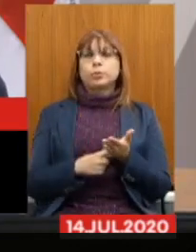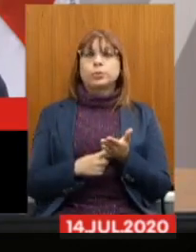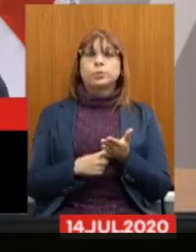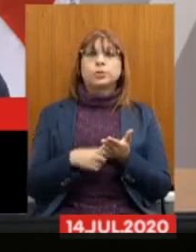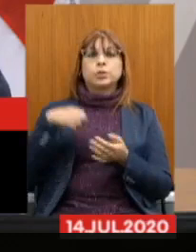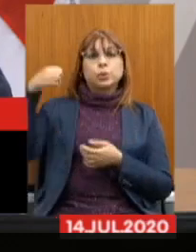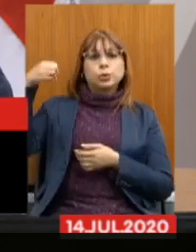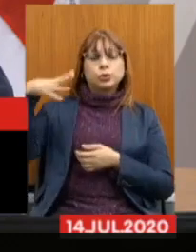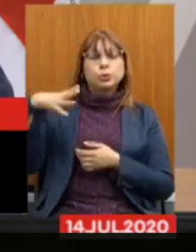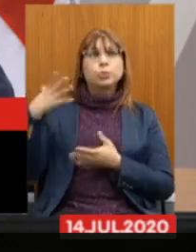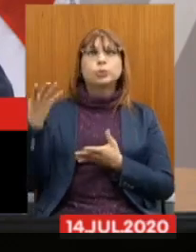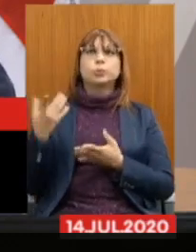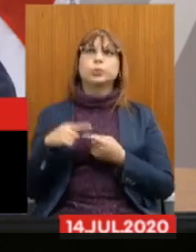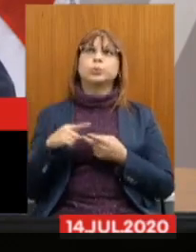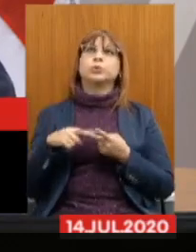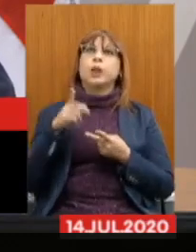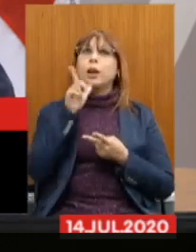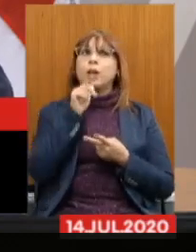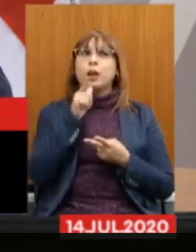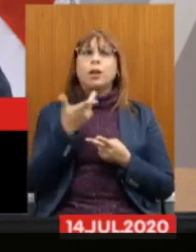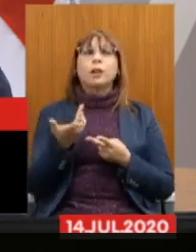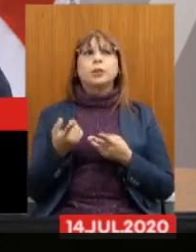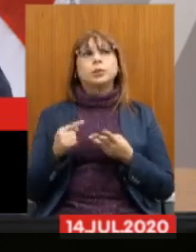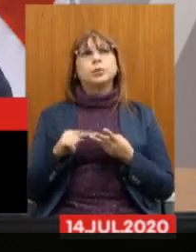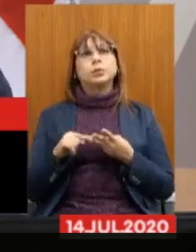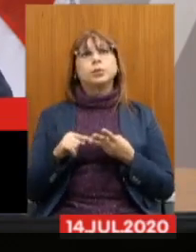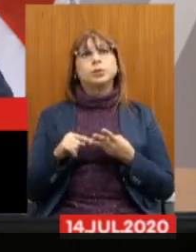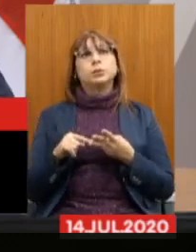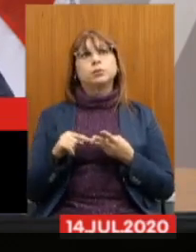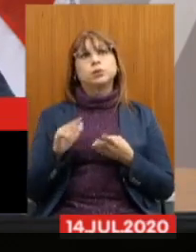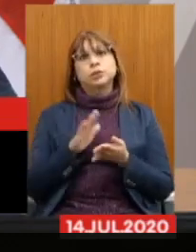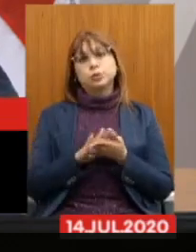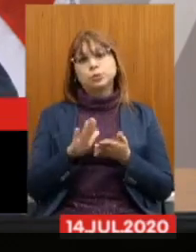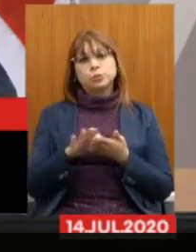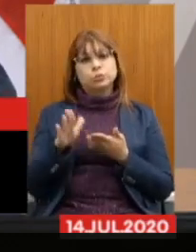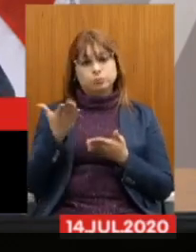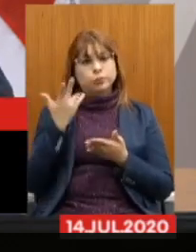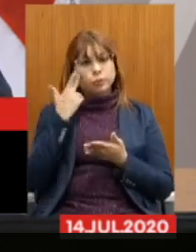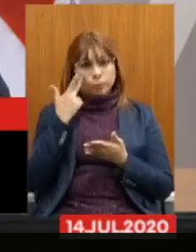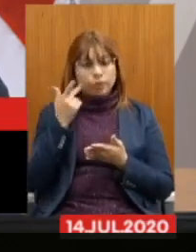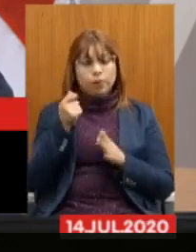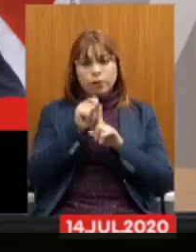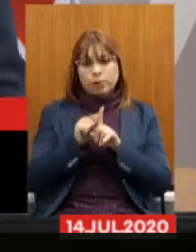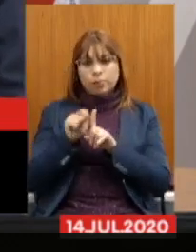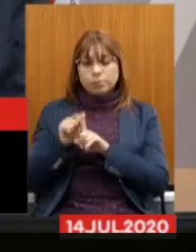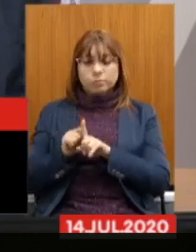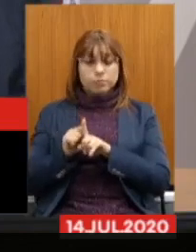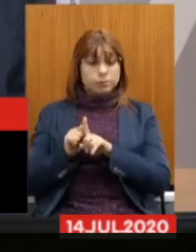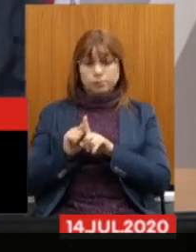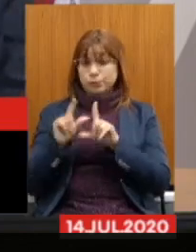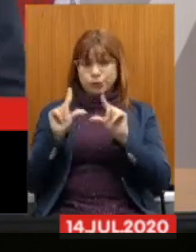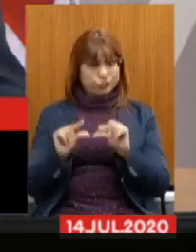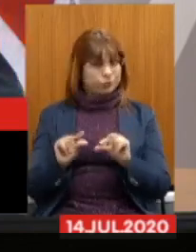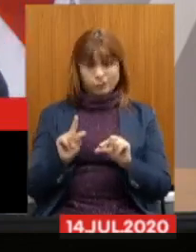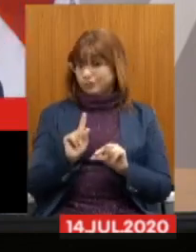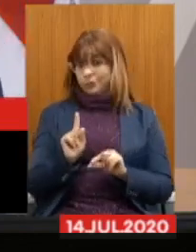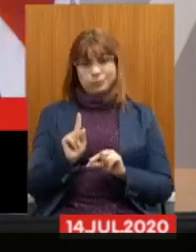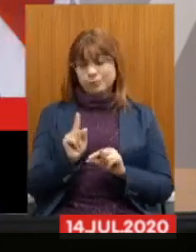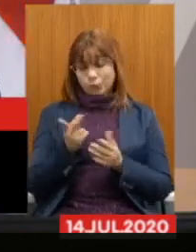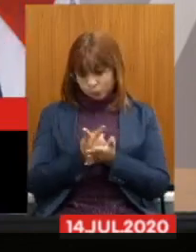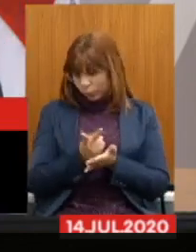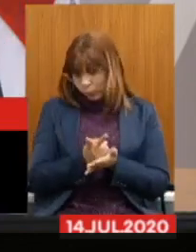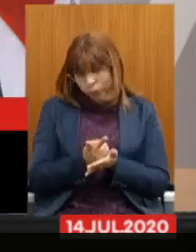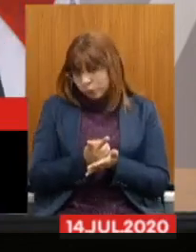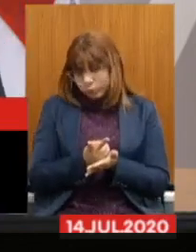luz, água, despesas fixas, que não reduzem a metade. Eles